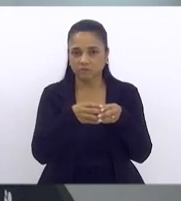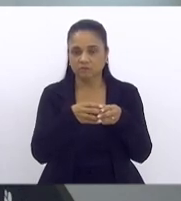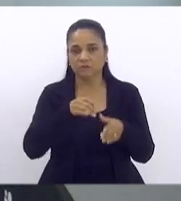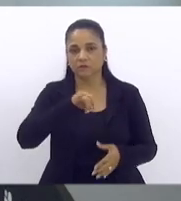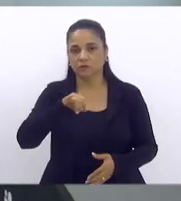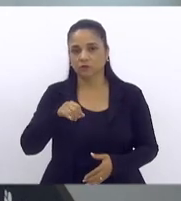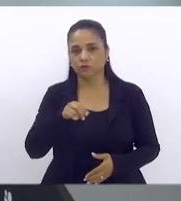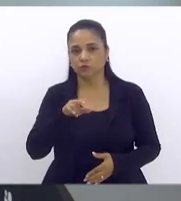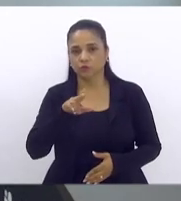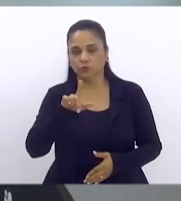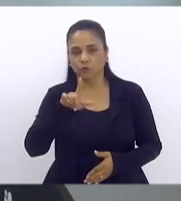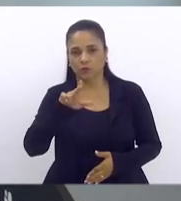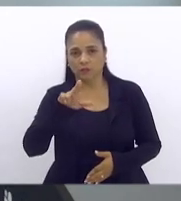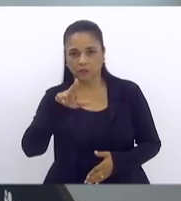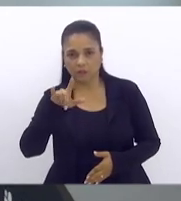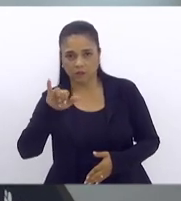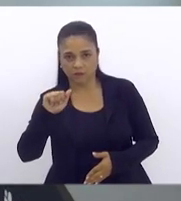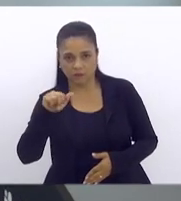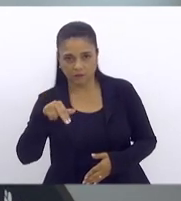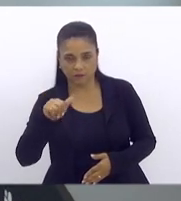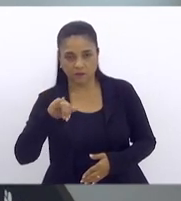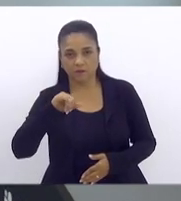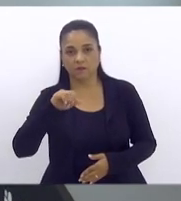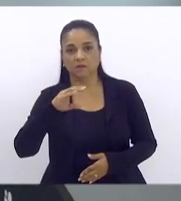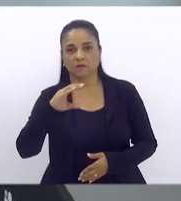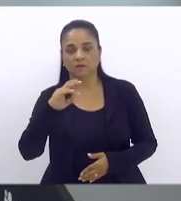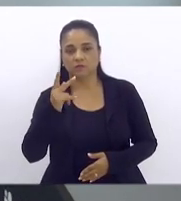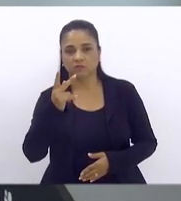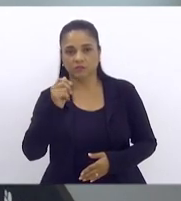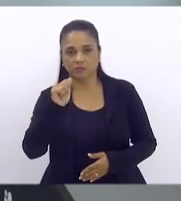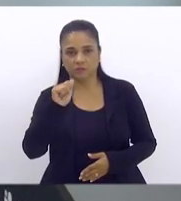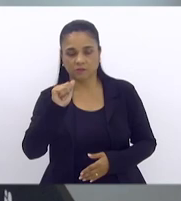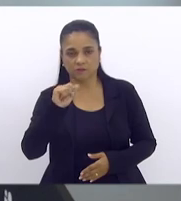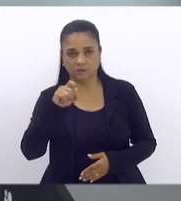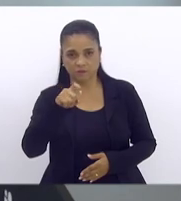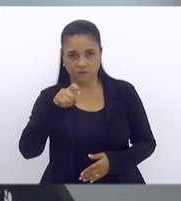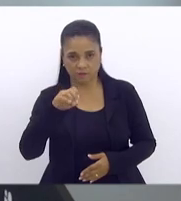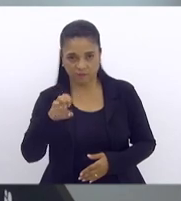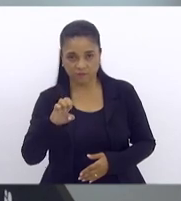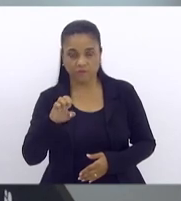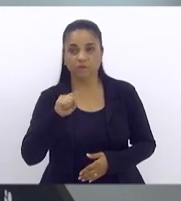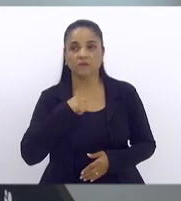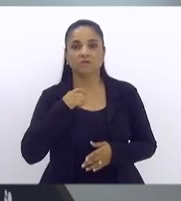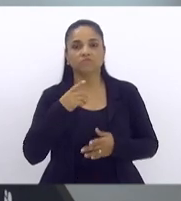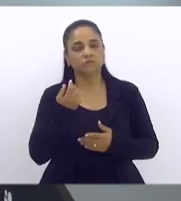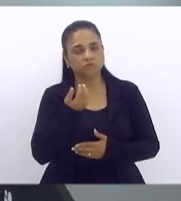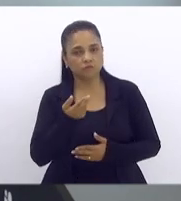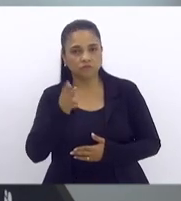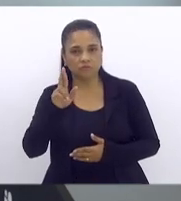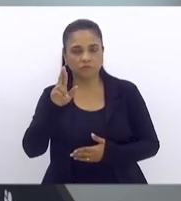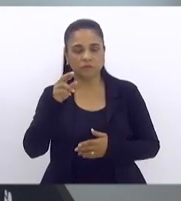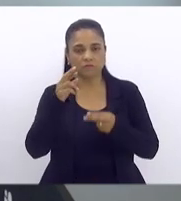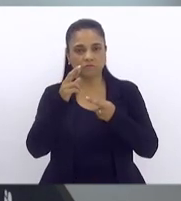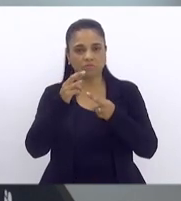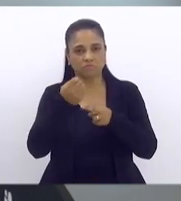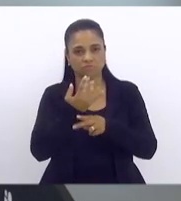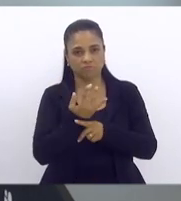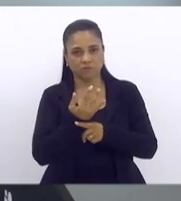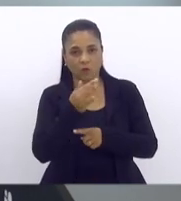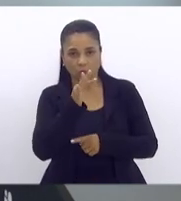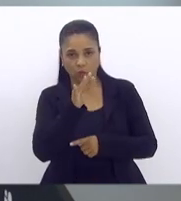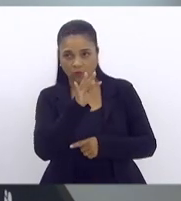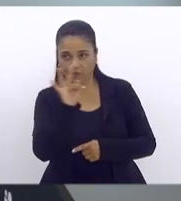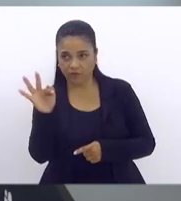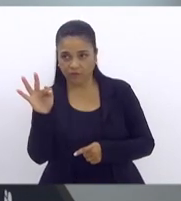Juliana Sanches, doutoranda e mestre em Sociologia e Direito pela Universidade Federal Fluminense,